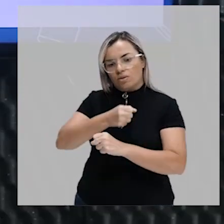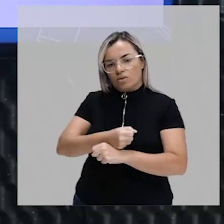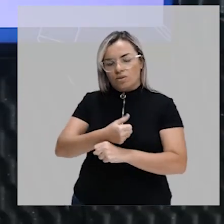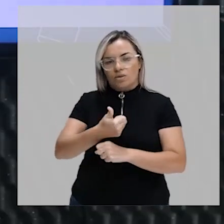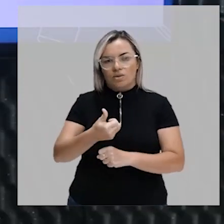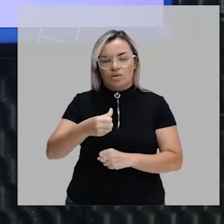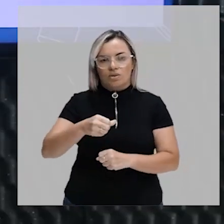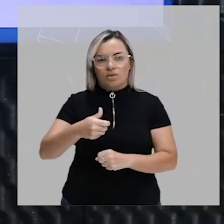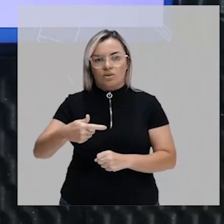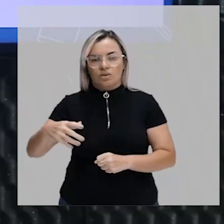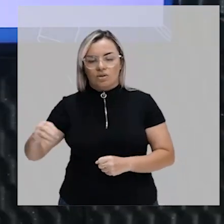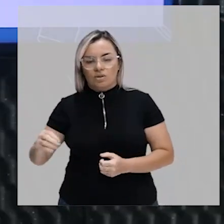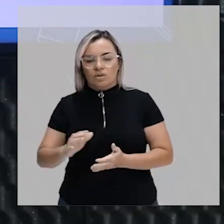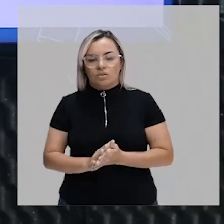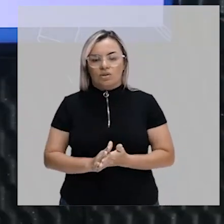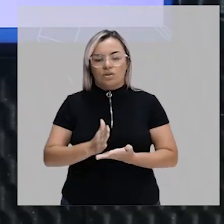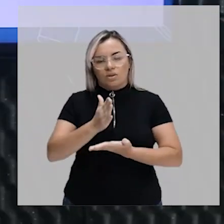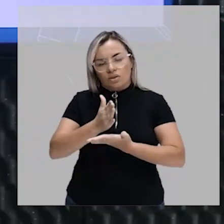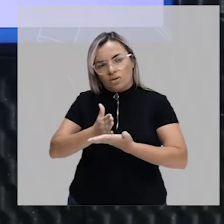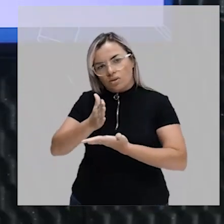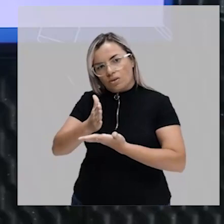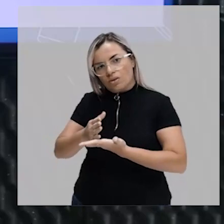Brasil em 5 macro-regiões, as que